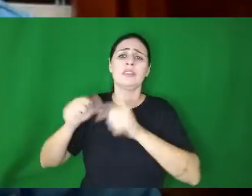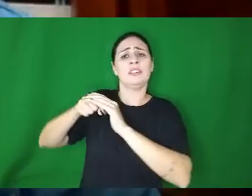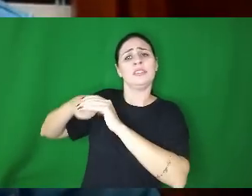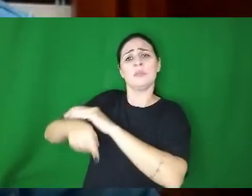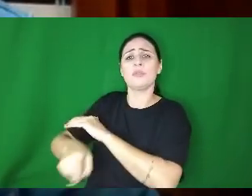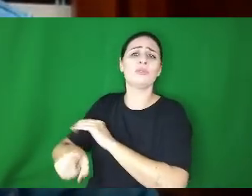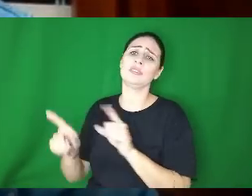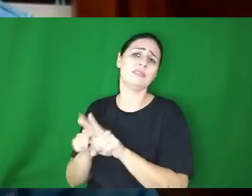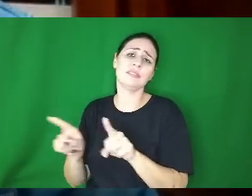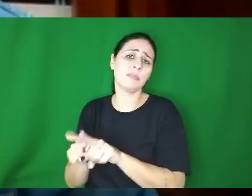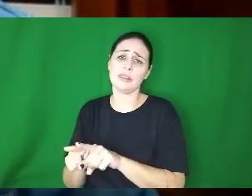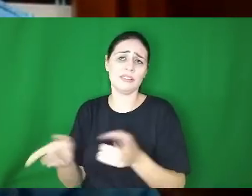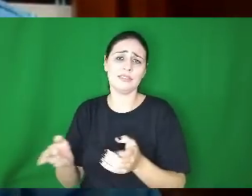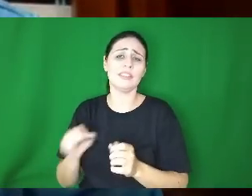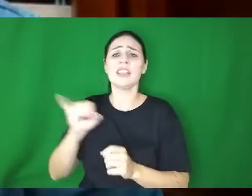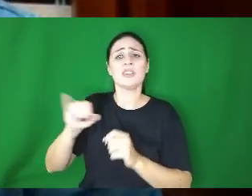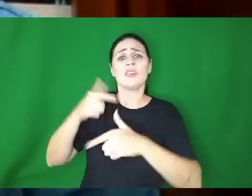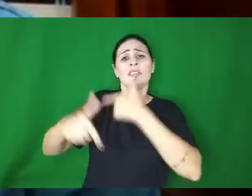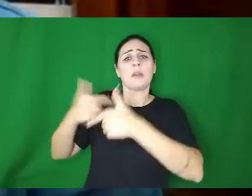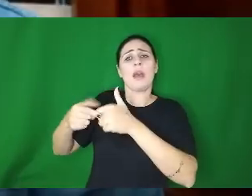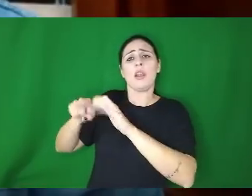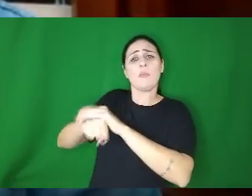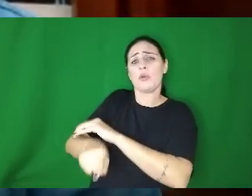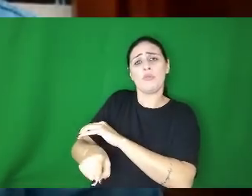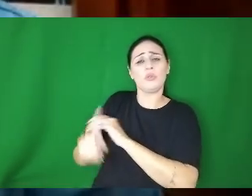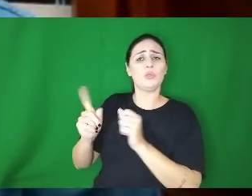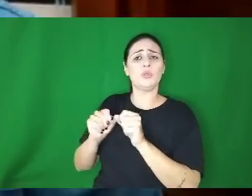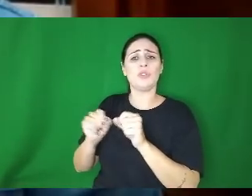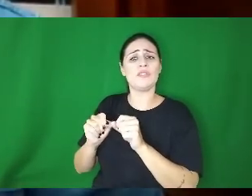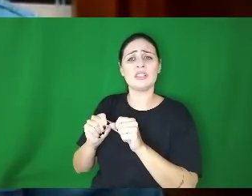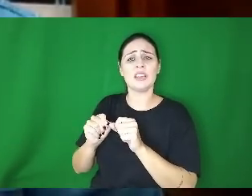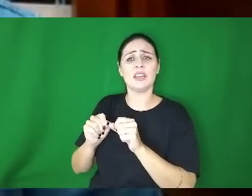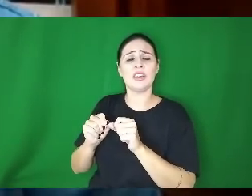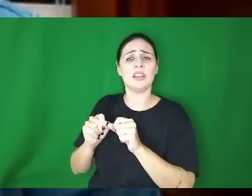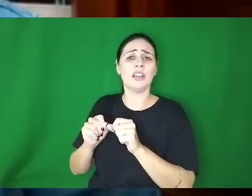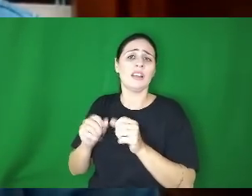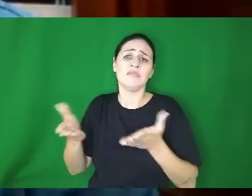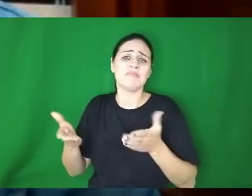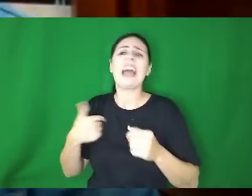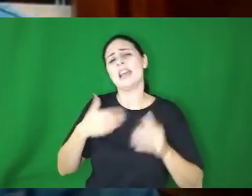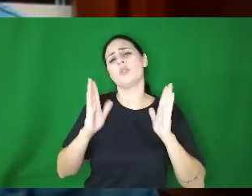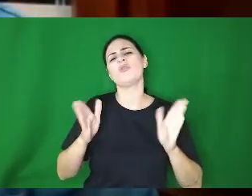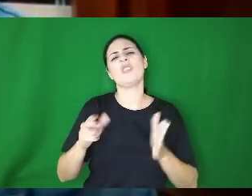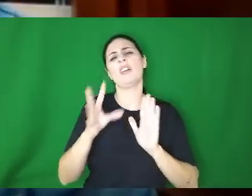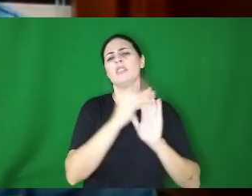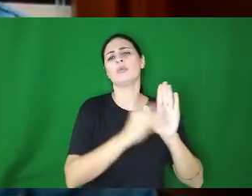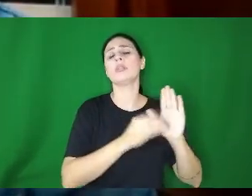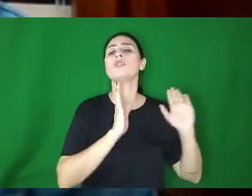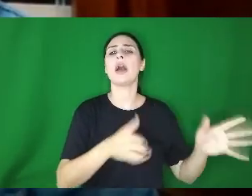de migração, eu não tenho dúvida que o que é mais necessário nesse momento. Então, e